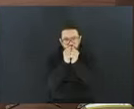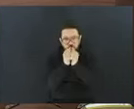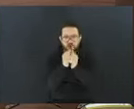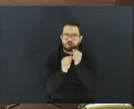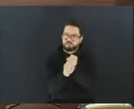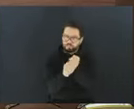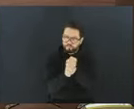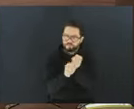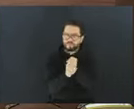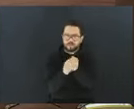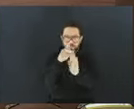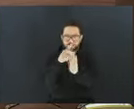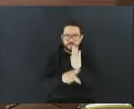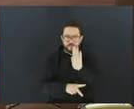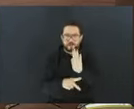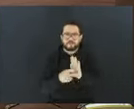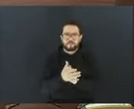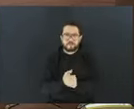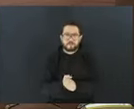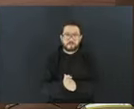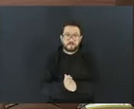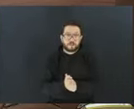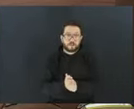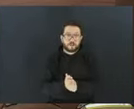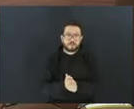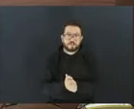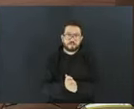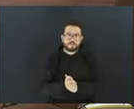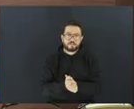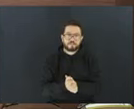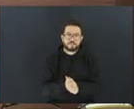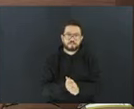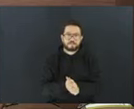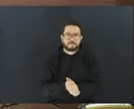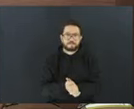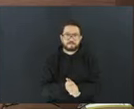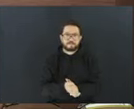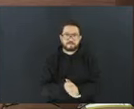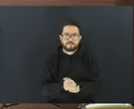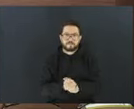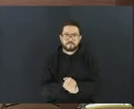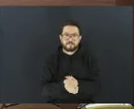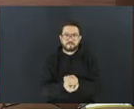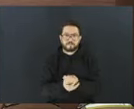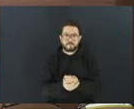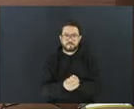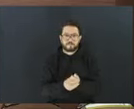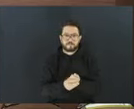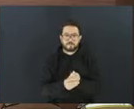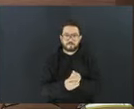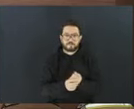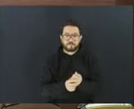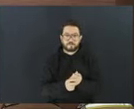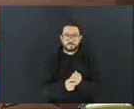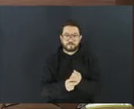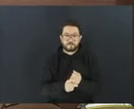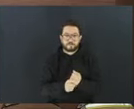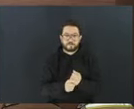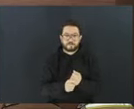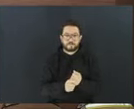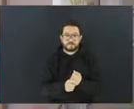projetos que possam auxiliar sim Curitiba e, por que não, o Estado. É para isso que a gente está aqui. Obrigada. Só para